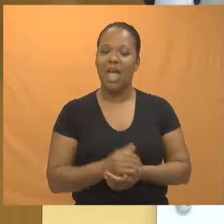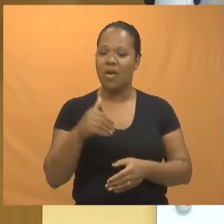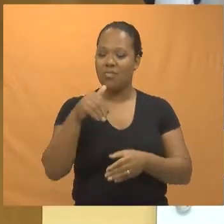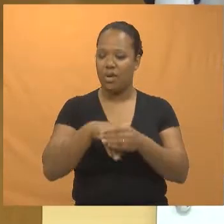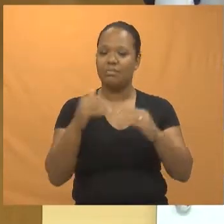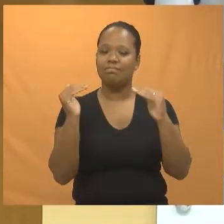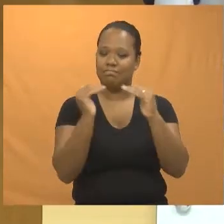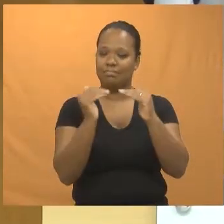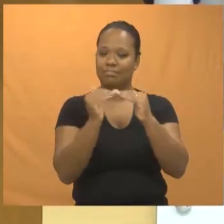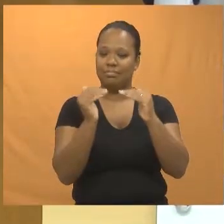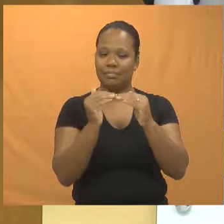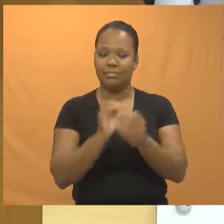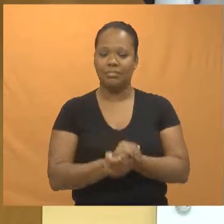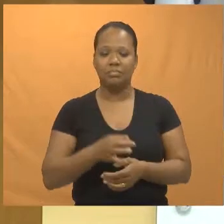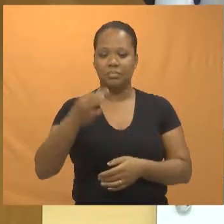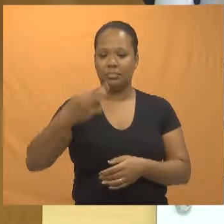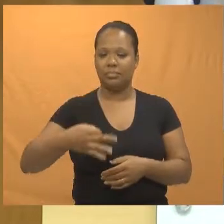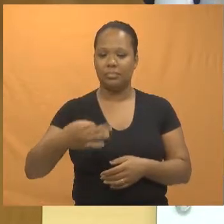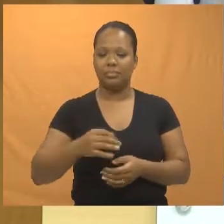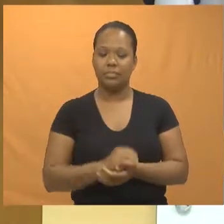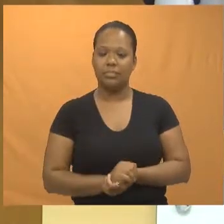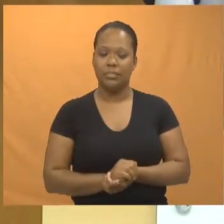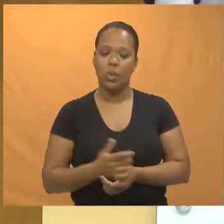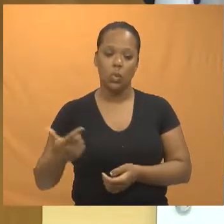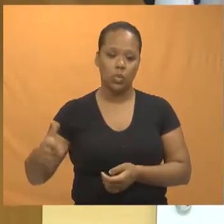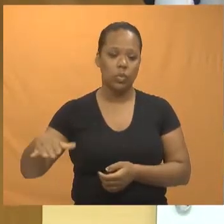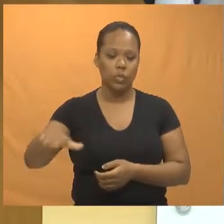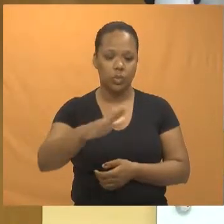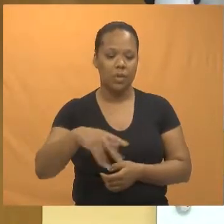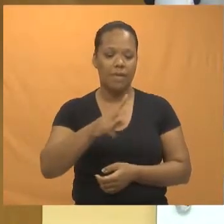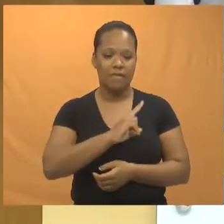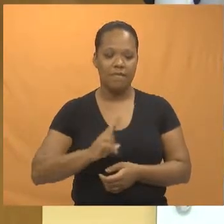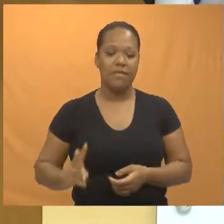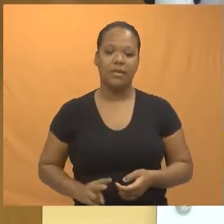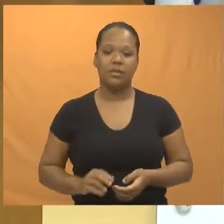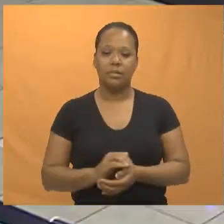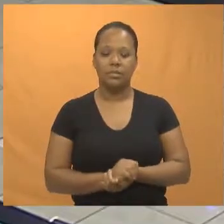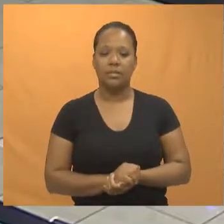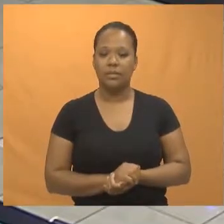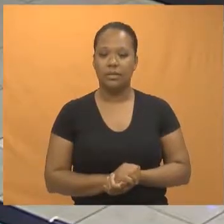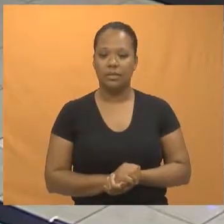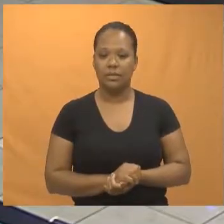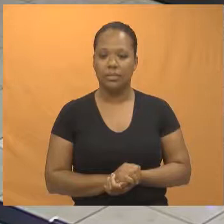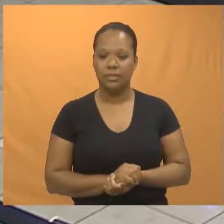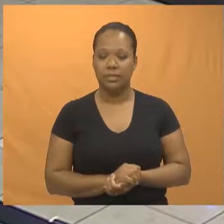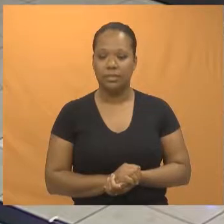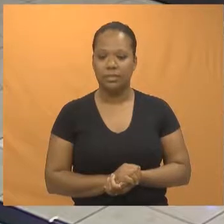voto favorável aí e com certeza o voto dos demais vereadores. Muito obrigado. Vou comentar.